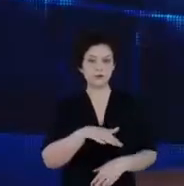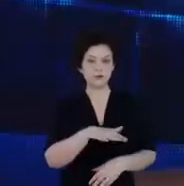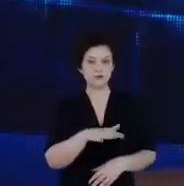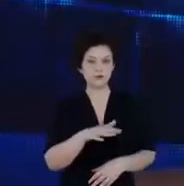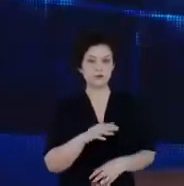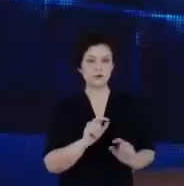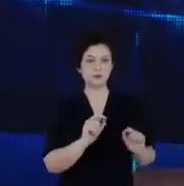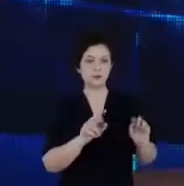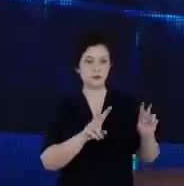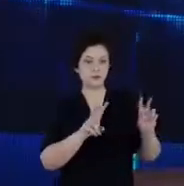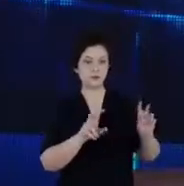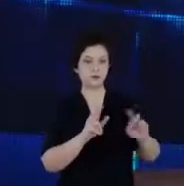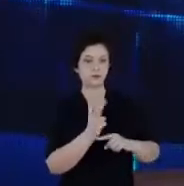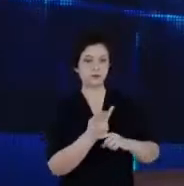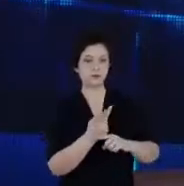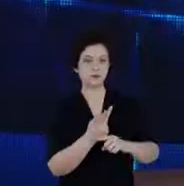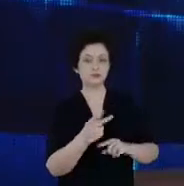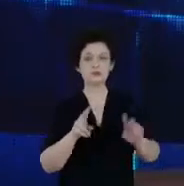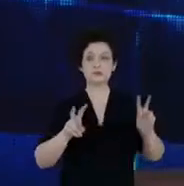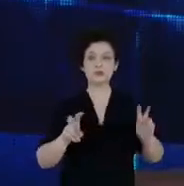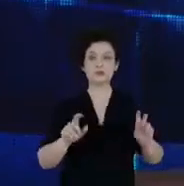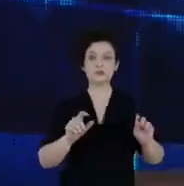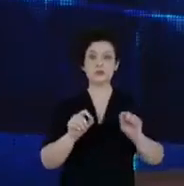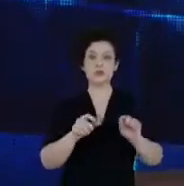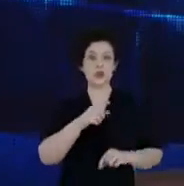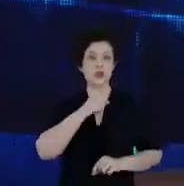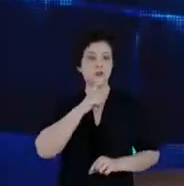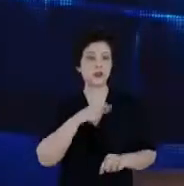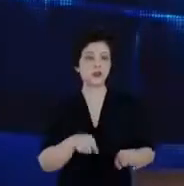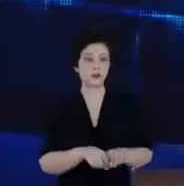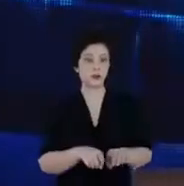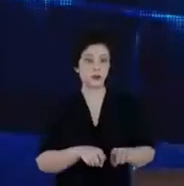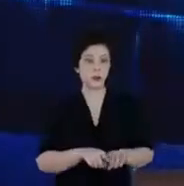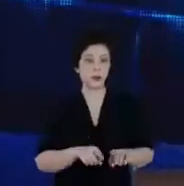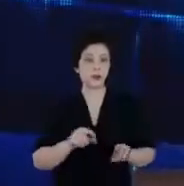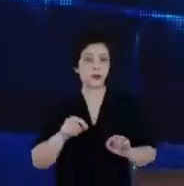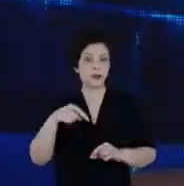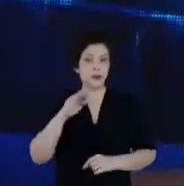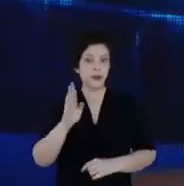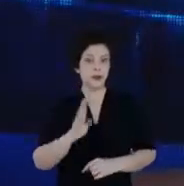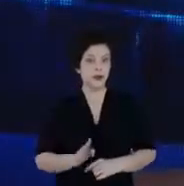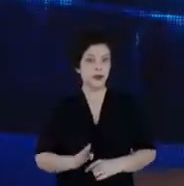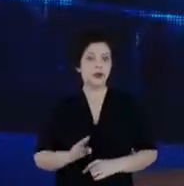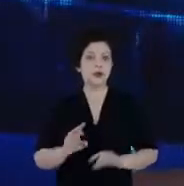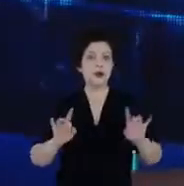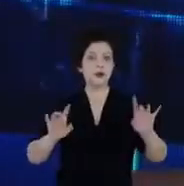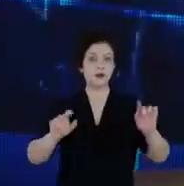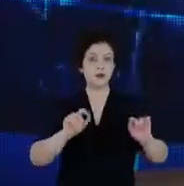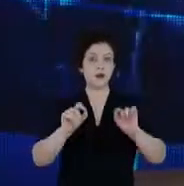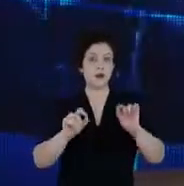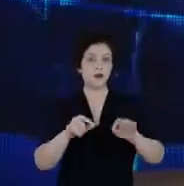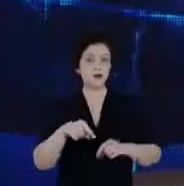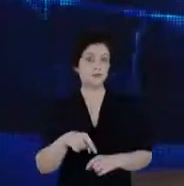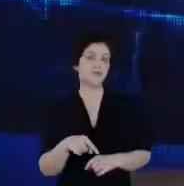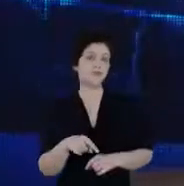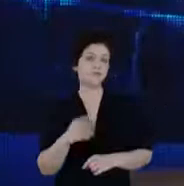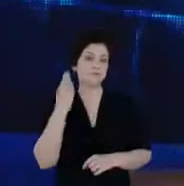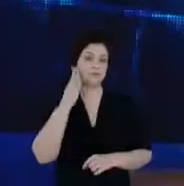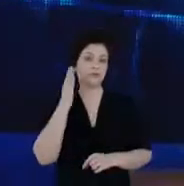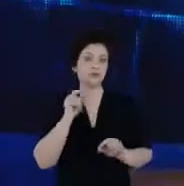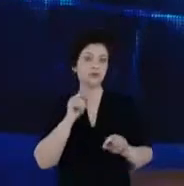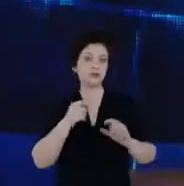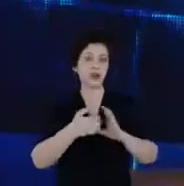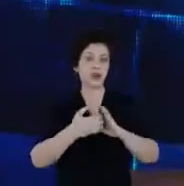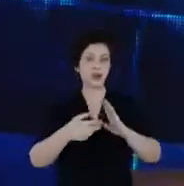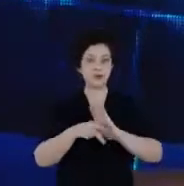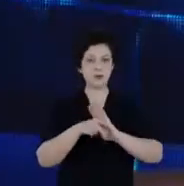do hidrogênio, o tema do hidrogênio verde também aqui no Brasil, em especial, dada a nossa condição e a nossa característica,